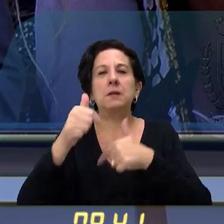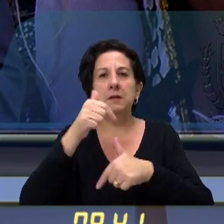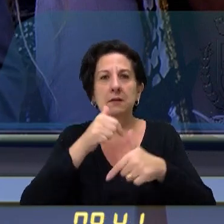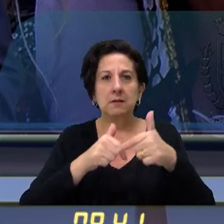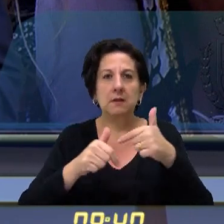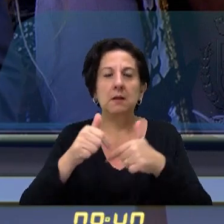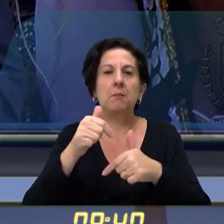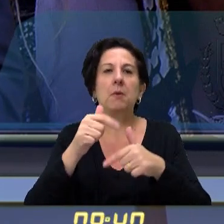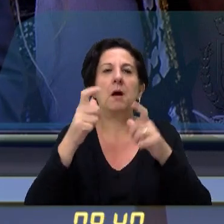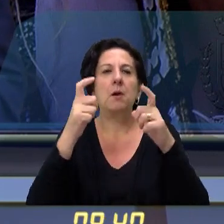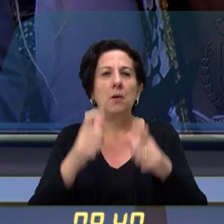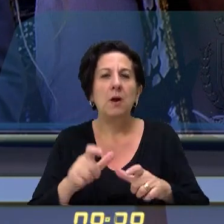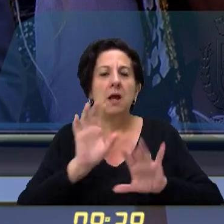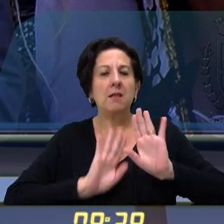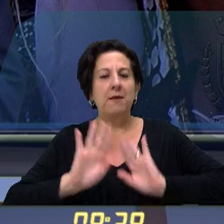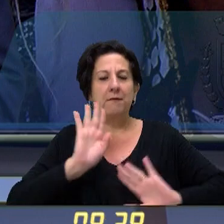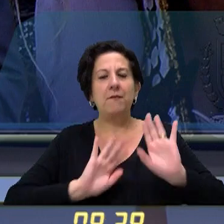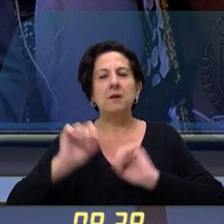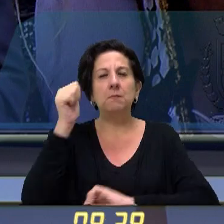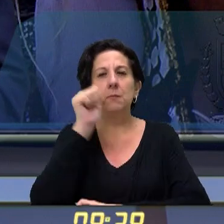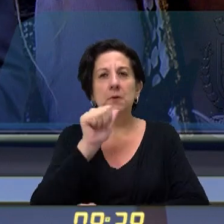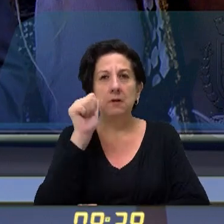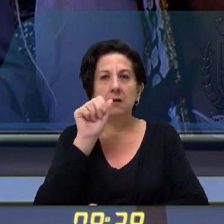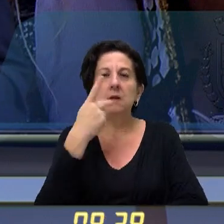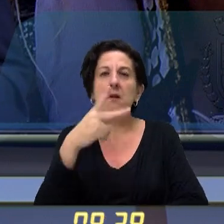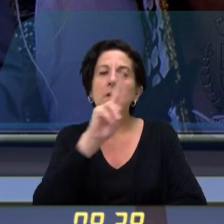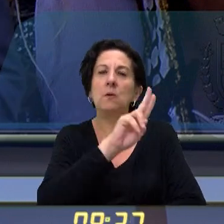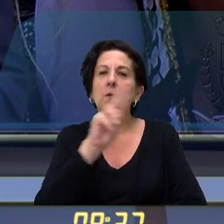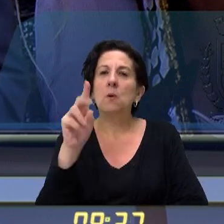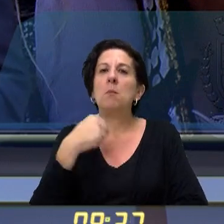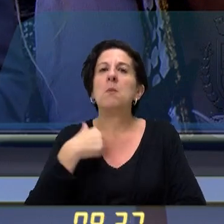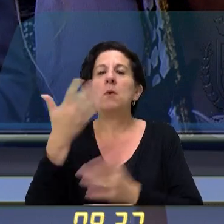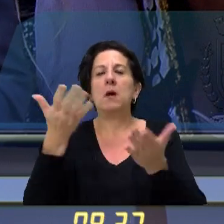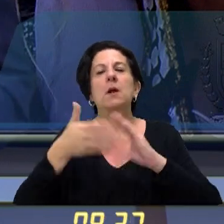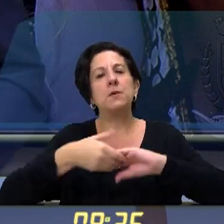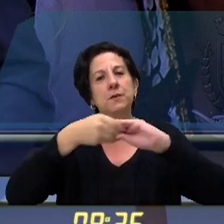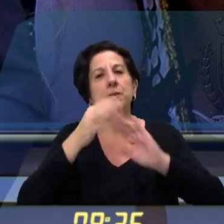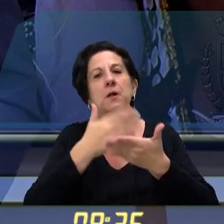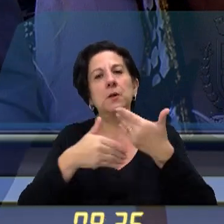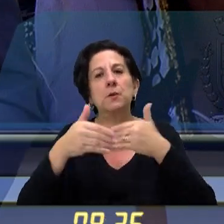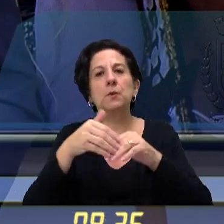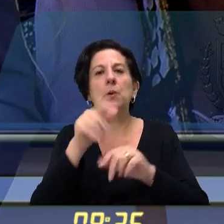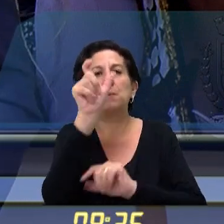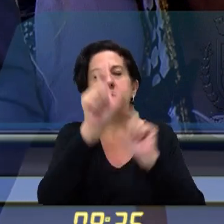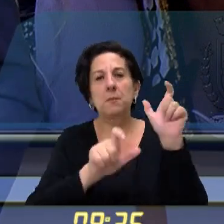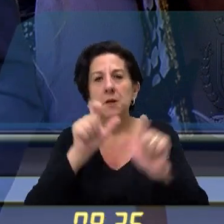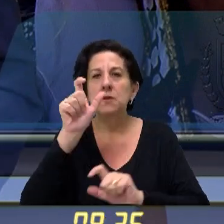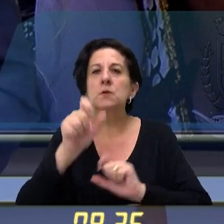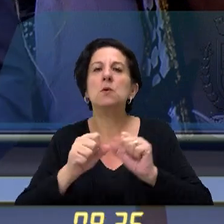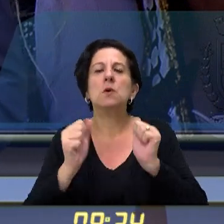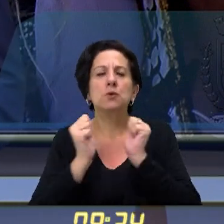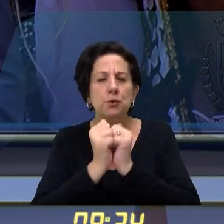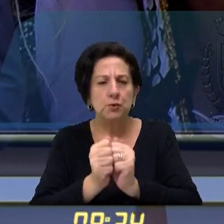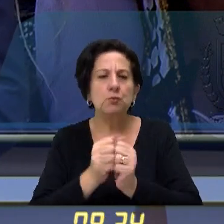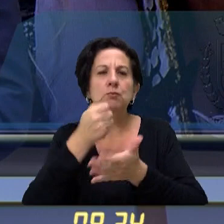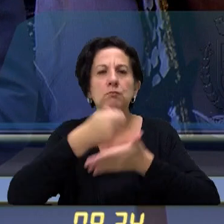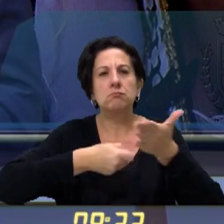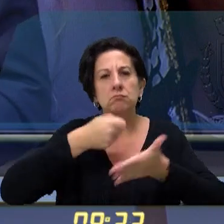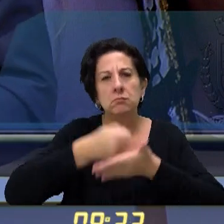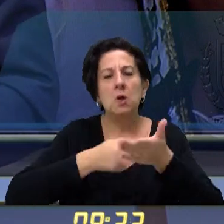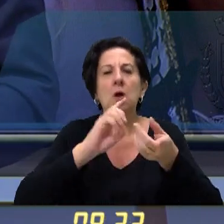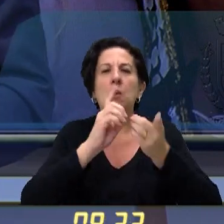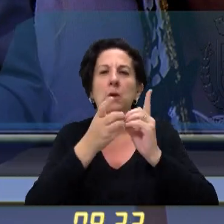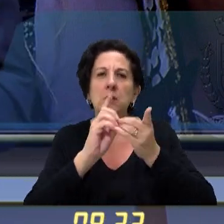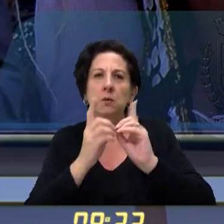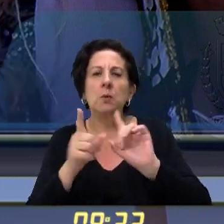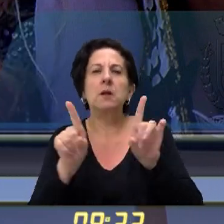escritório em defesa da mulher. Em seu nome, Yara, eu quero saudar a todas as pessoas envolvidas nessa luta, as coordenadoras, mas